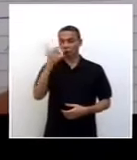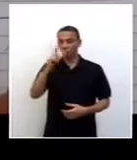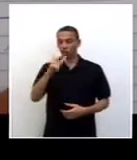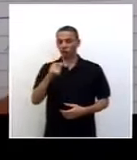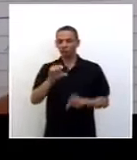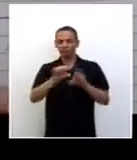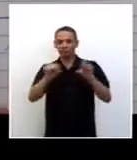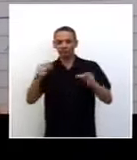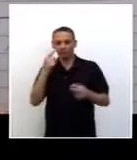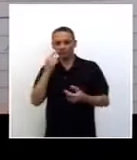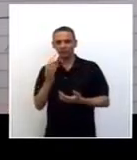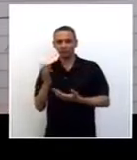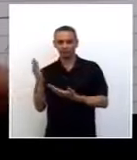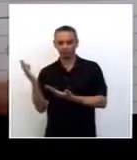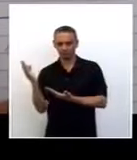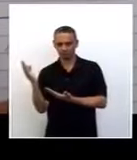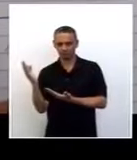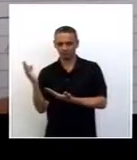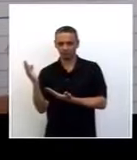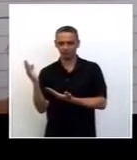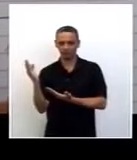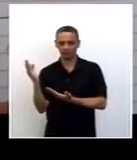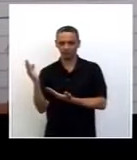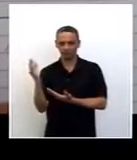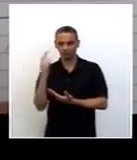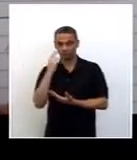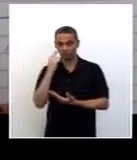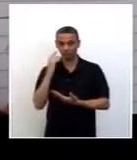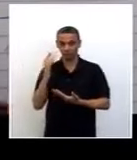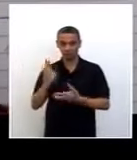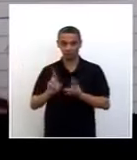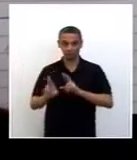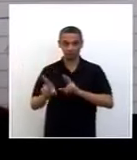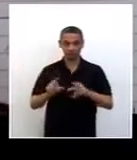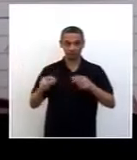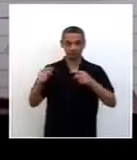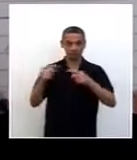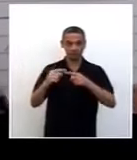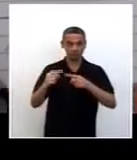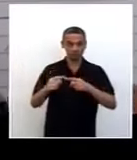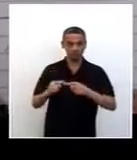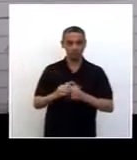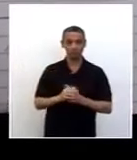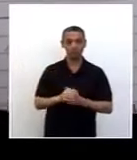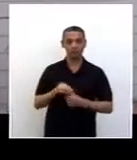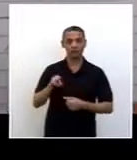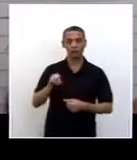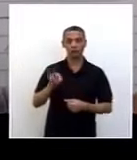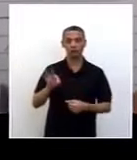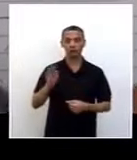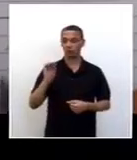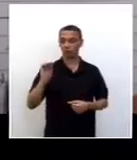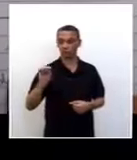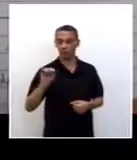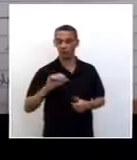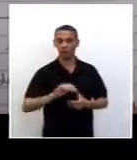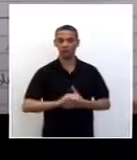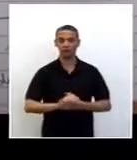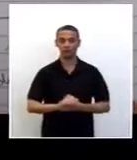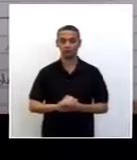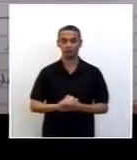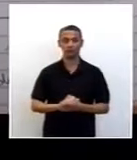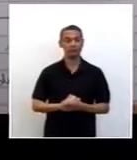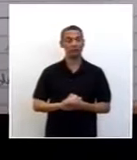sujeito vai ser ai auxiliar da pergunta auxiliar da resposta seguido do Norte eu fiz a contração aqui